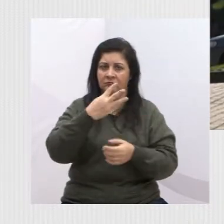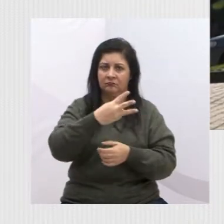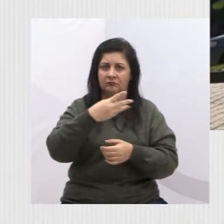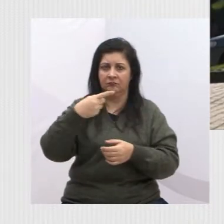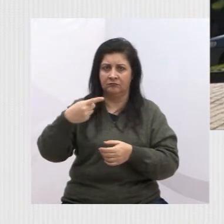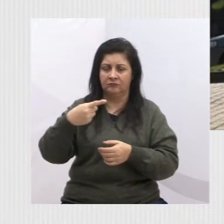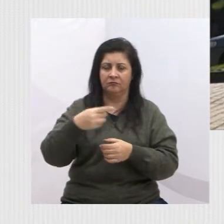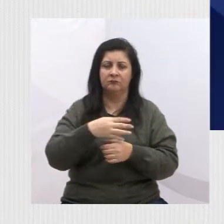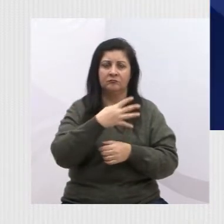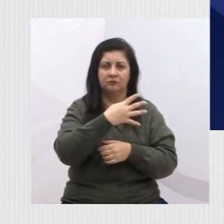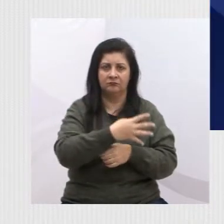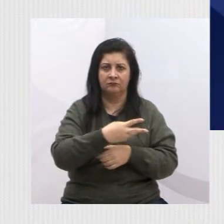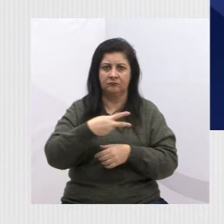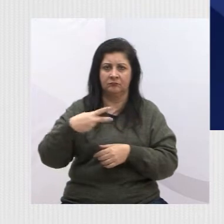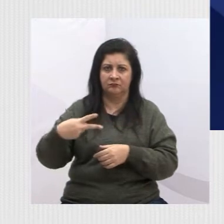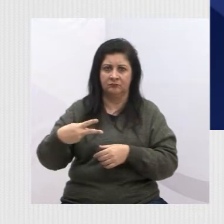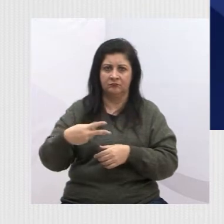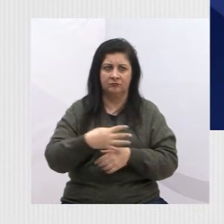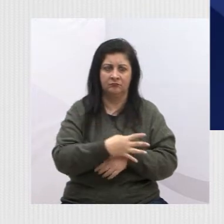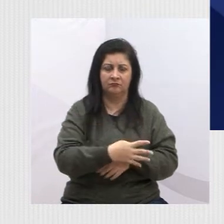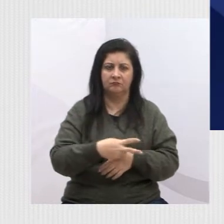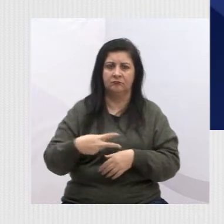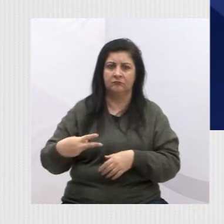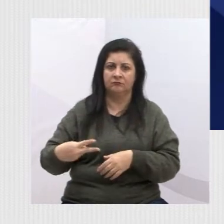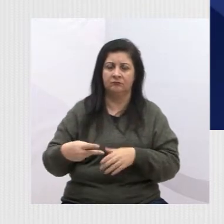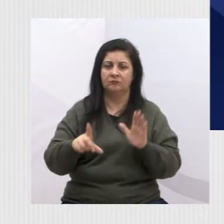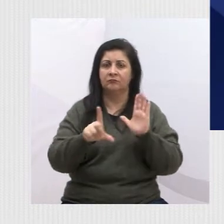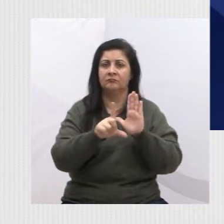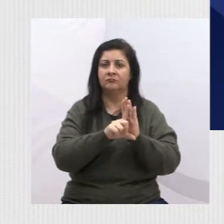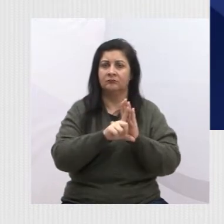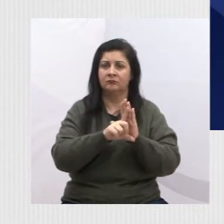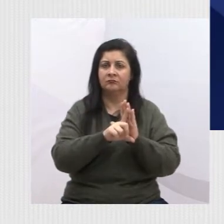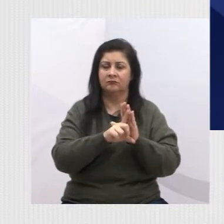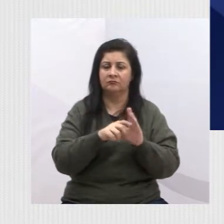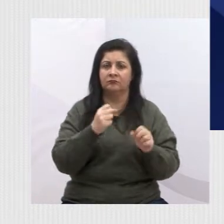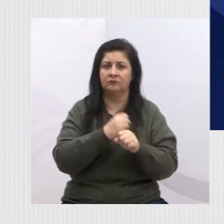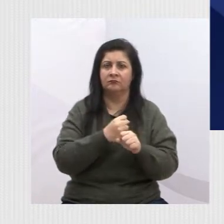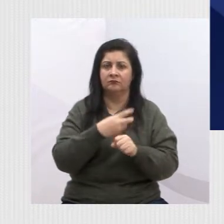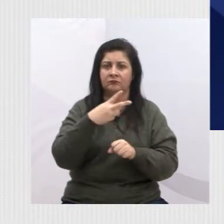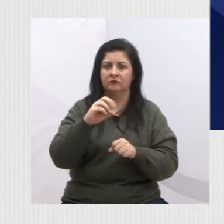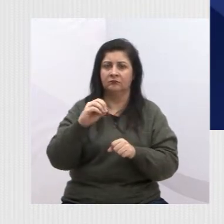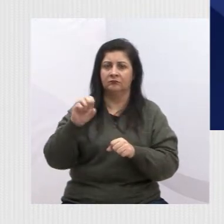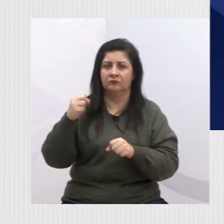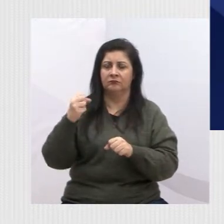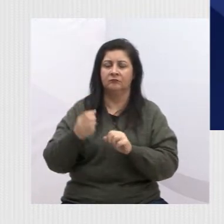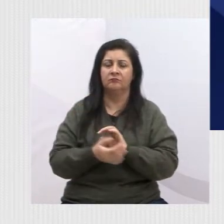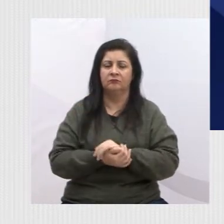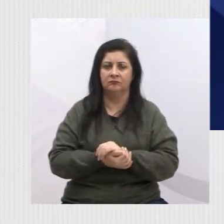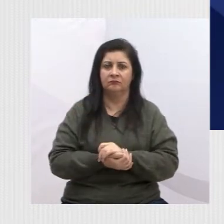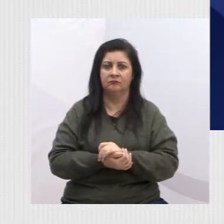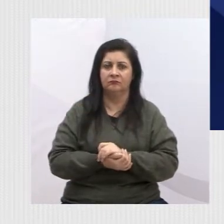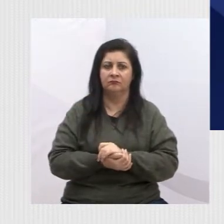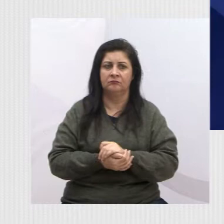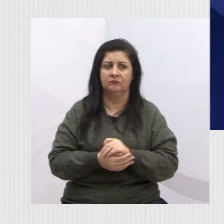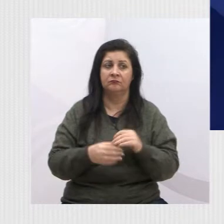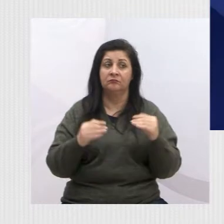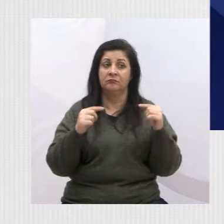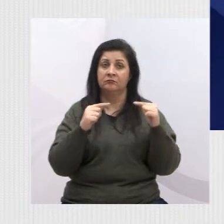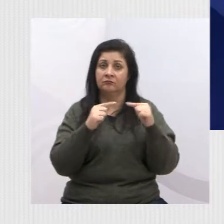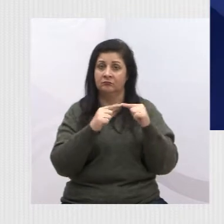e 43 da Lei Complementar número 68 de 2008. Entre os principais pontos